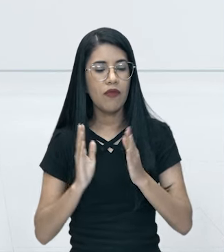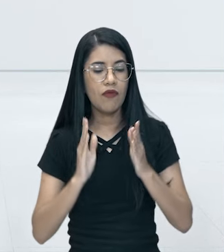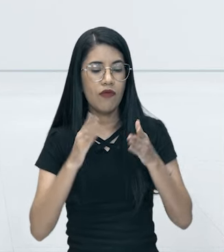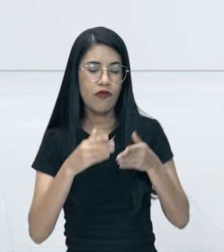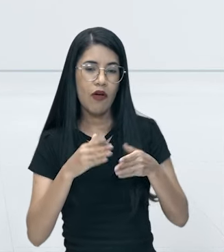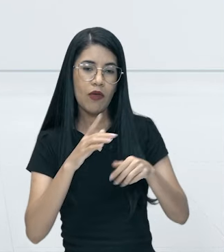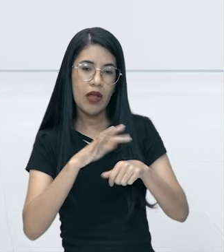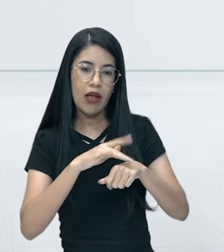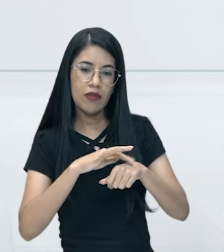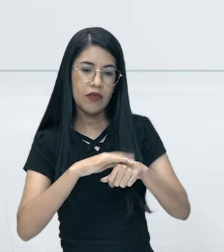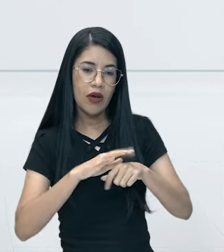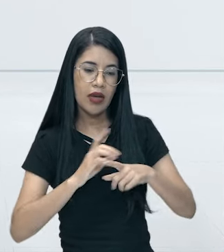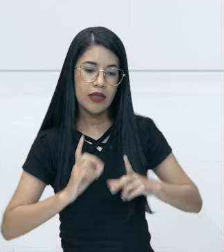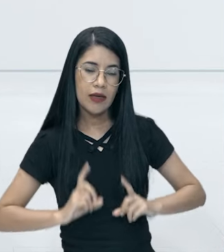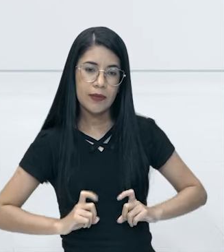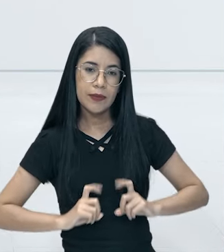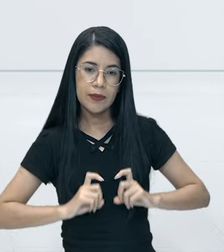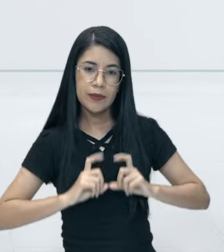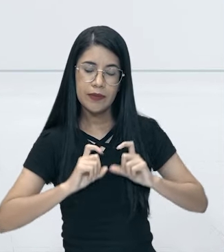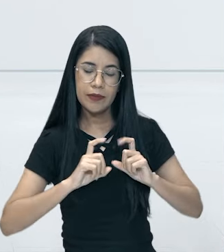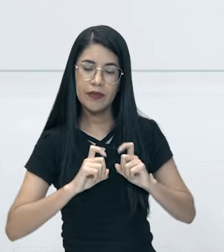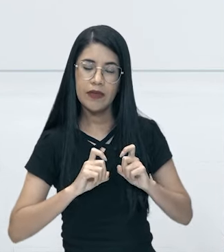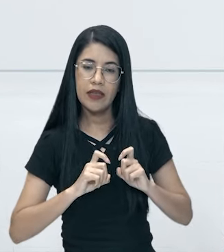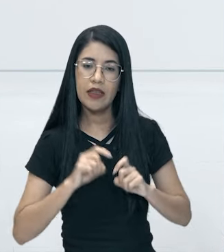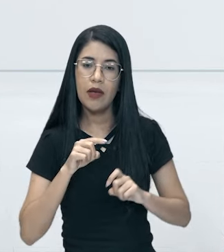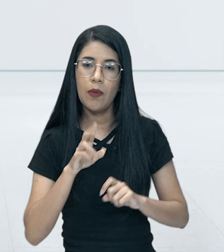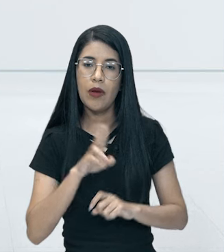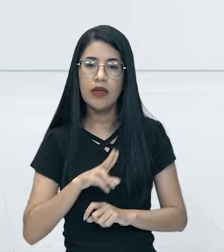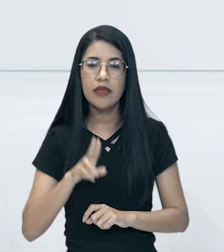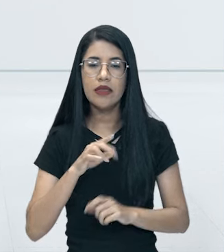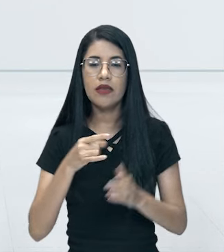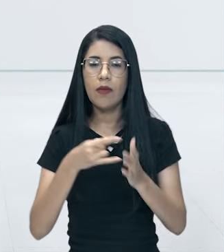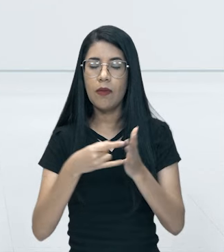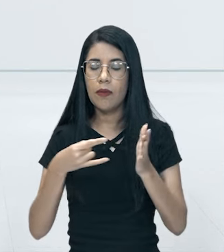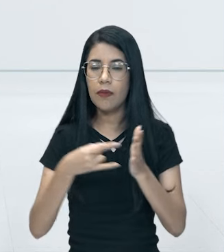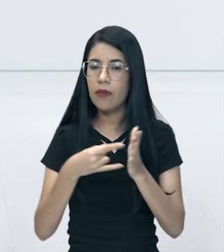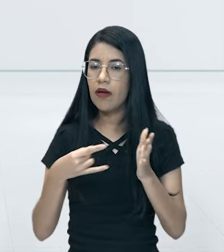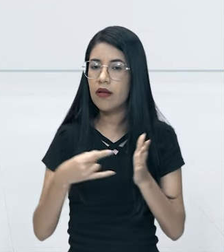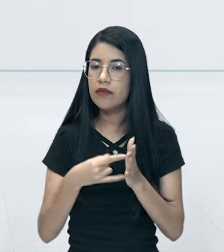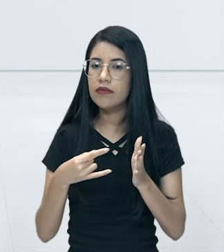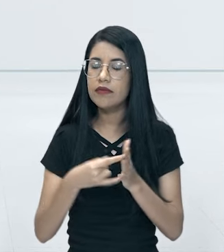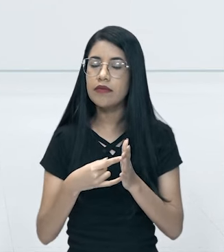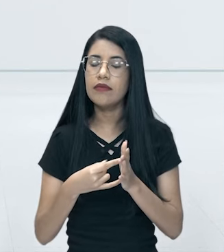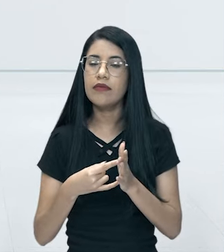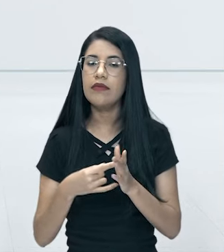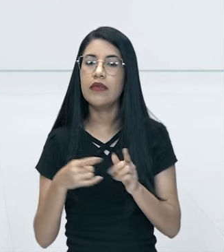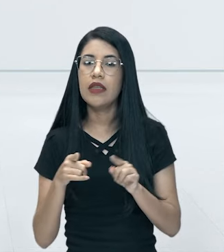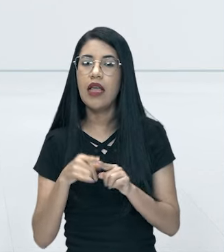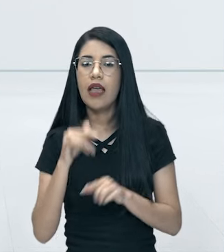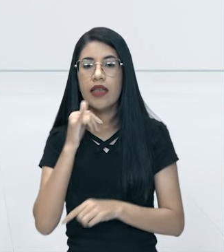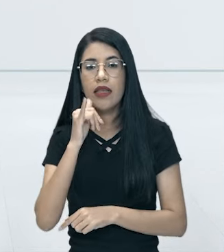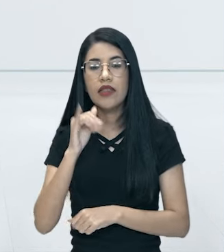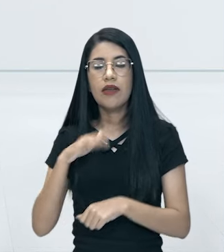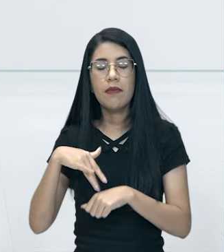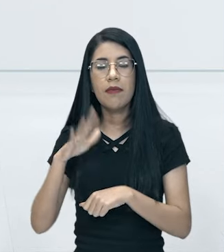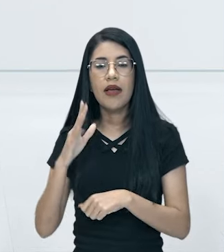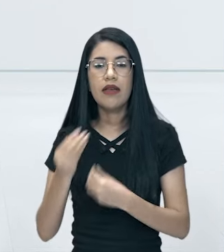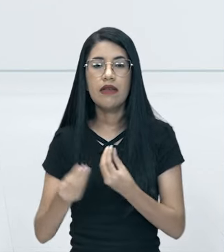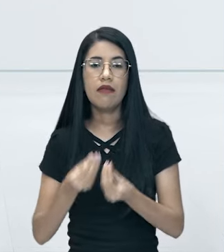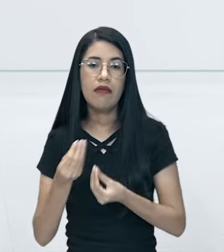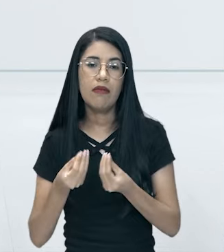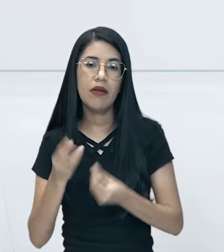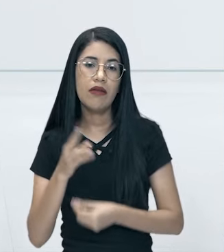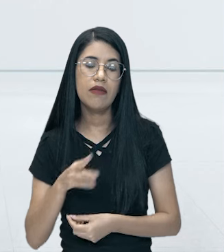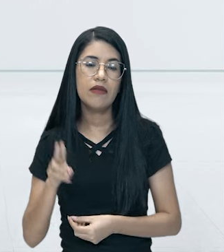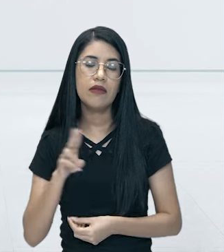E nesse momento aí, essas ondas eletromagnéticas de alta energia, elas